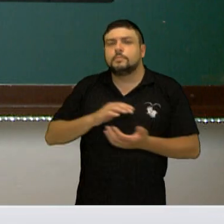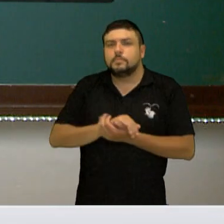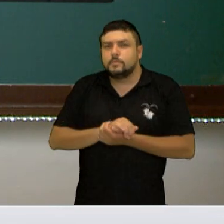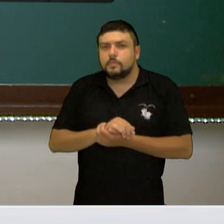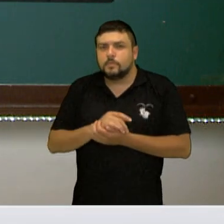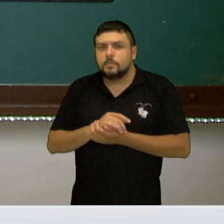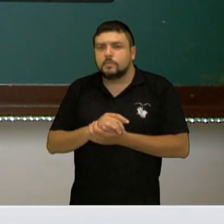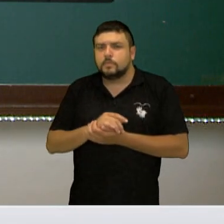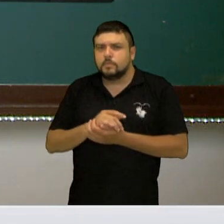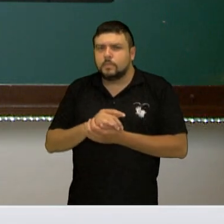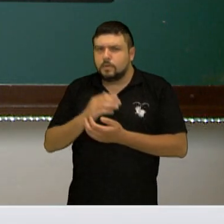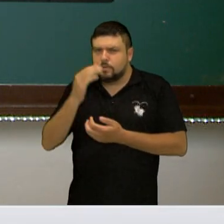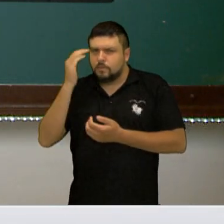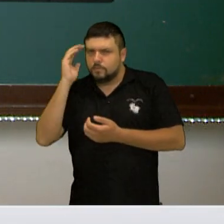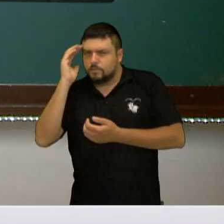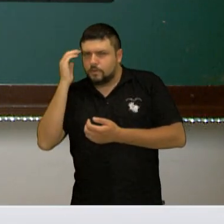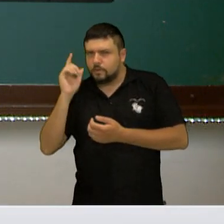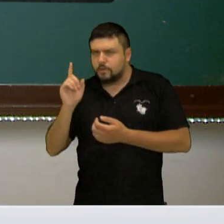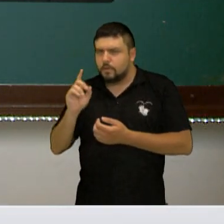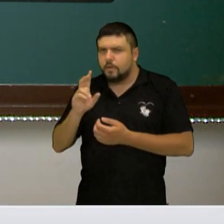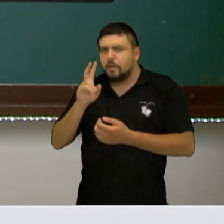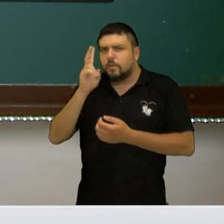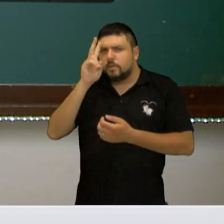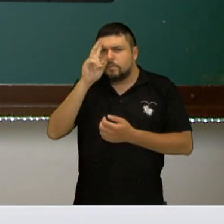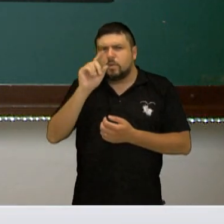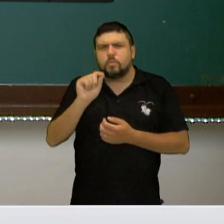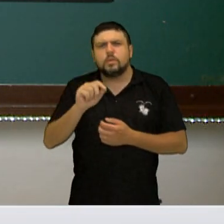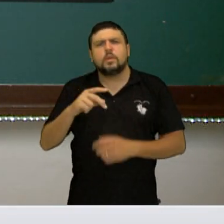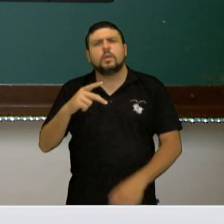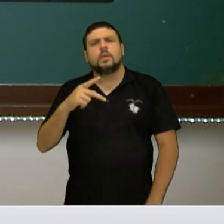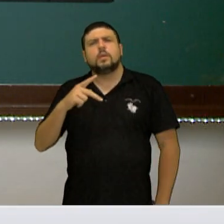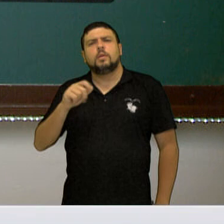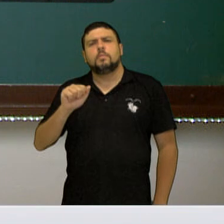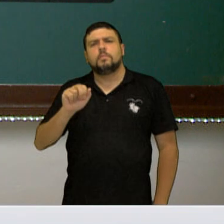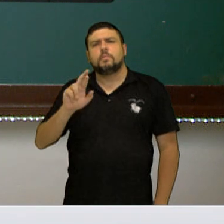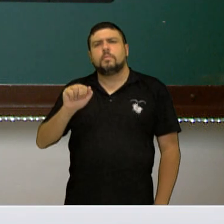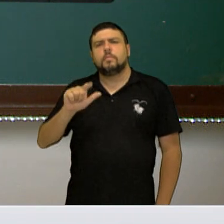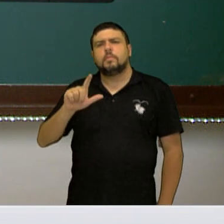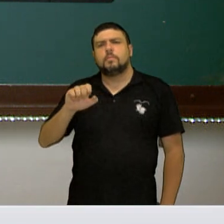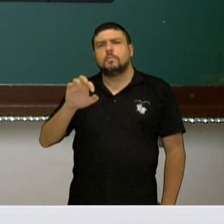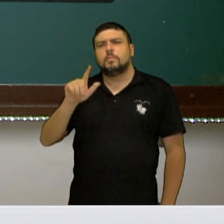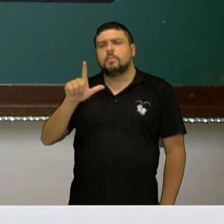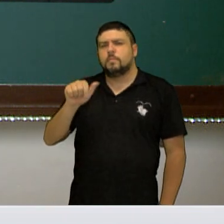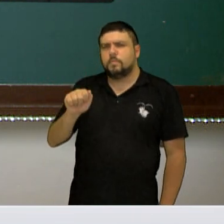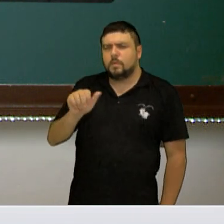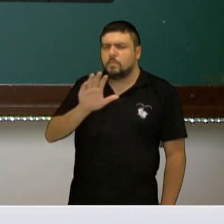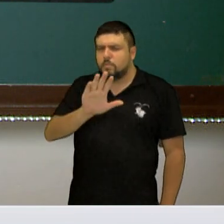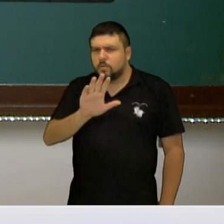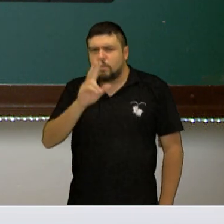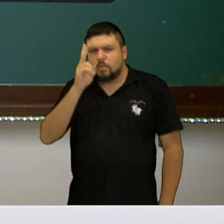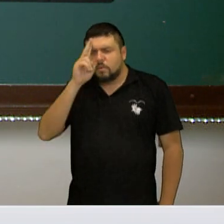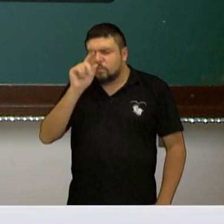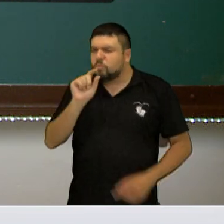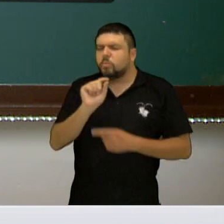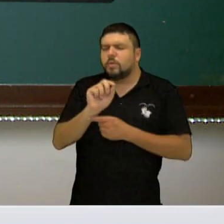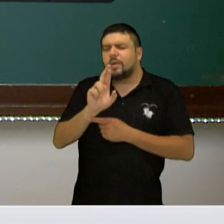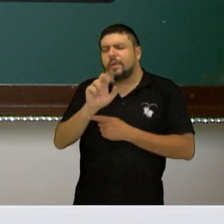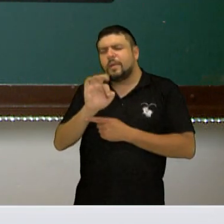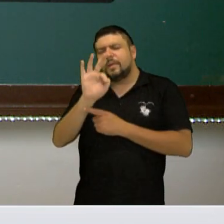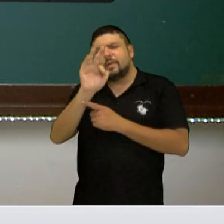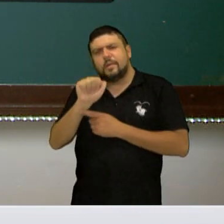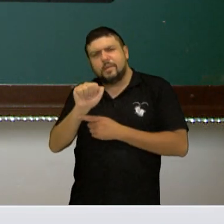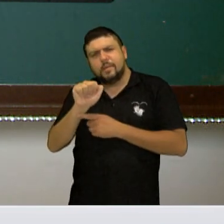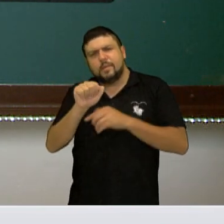Conseguiu identificar qual é? Vamos lembrar um pouquinho o que é uma reta paralela? Porque como é que a gente vai responder se a gente não lembra o que é uma reta